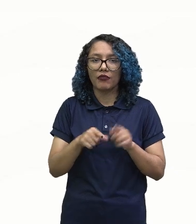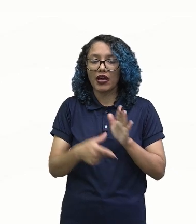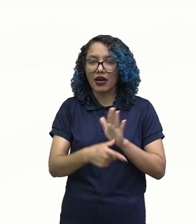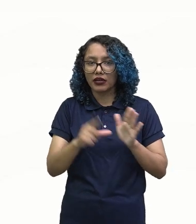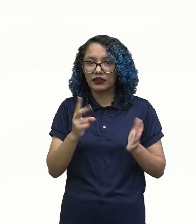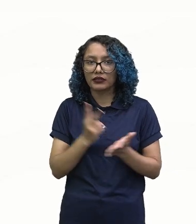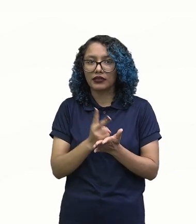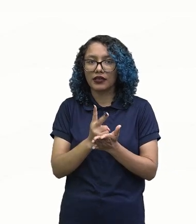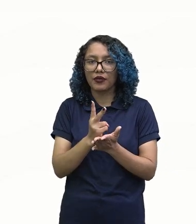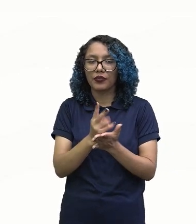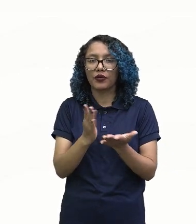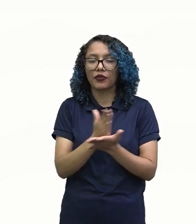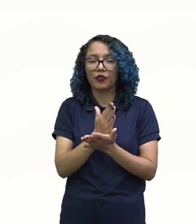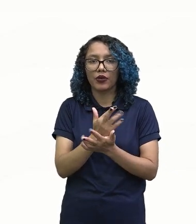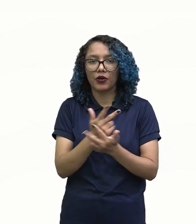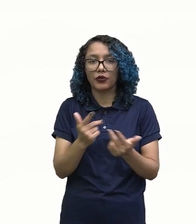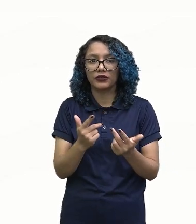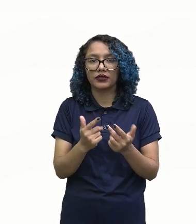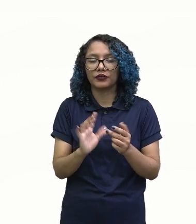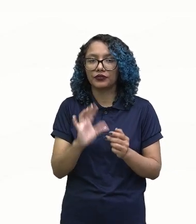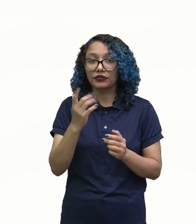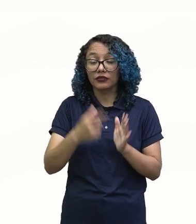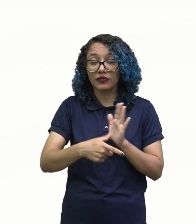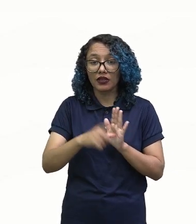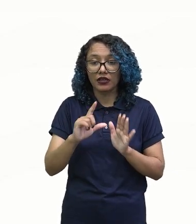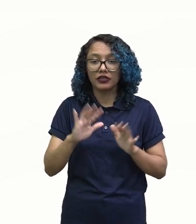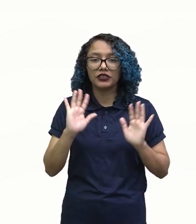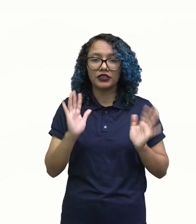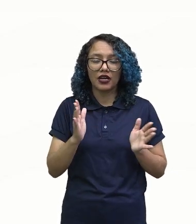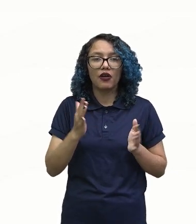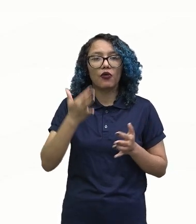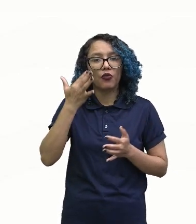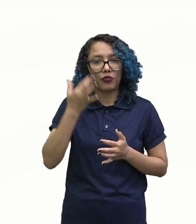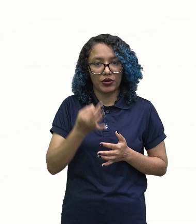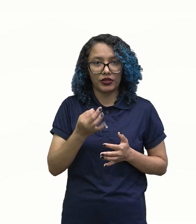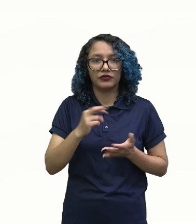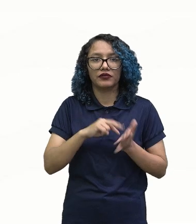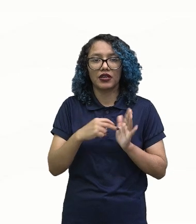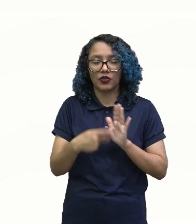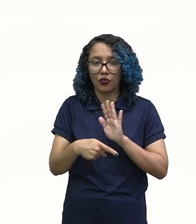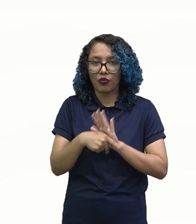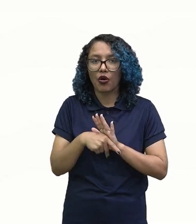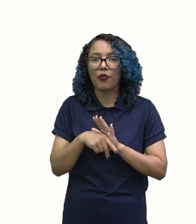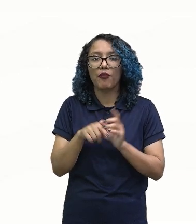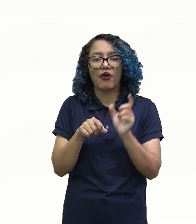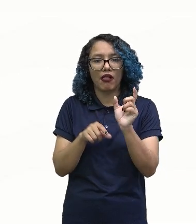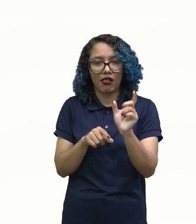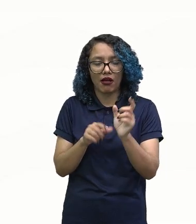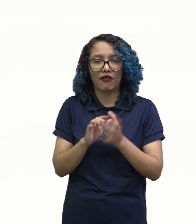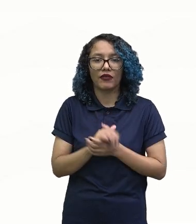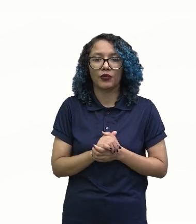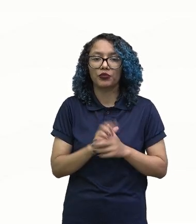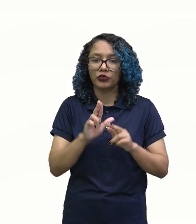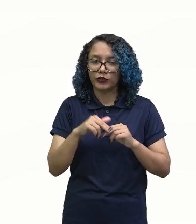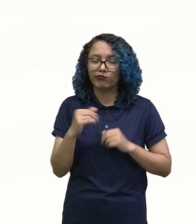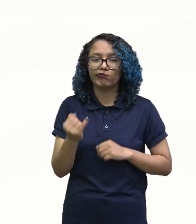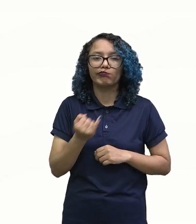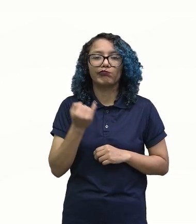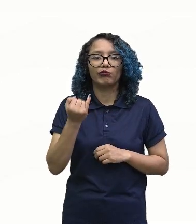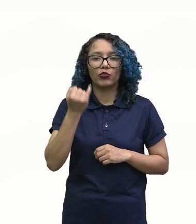momento anterior. Então, a gente já consegue entender o sentido da palavra, né, que está sendo colocada para nós. E isso é muito